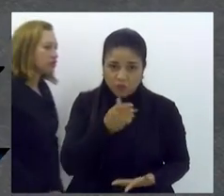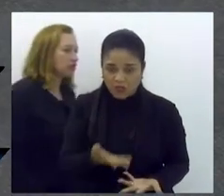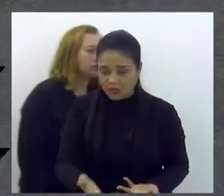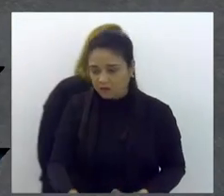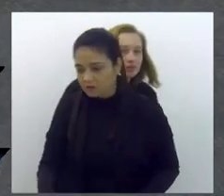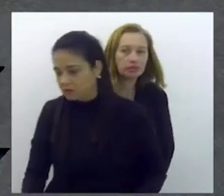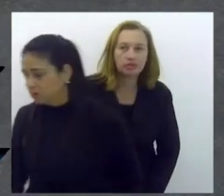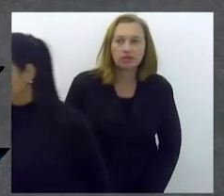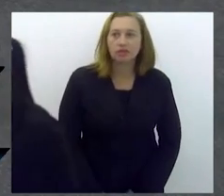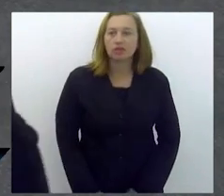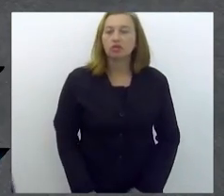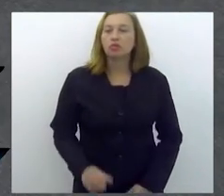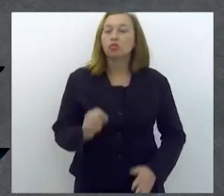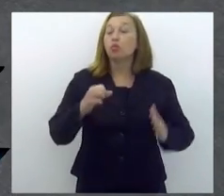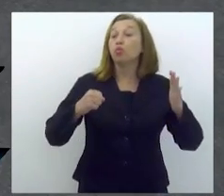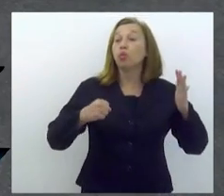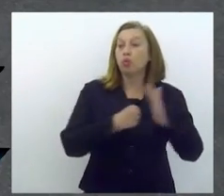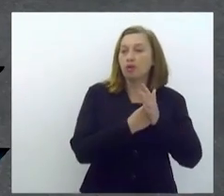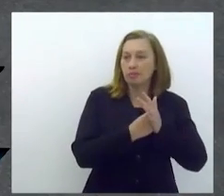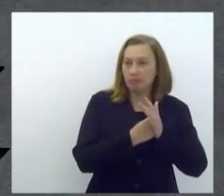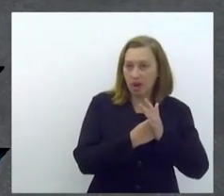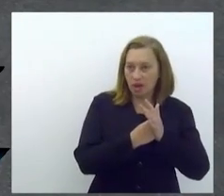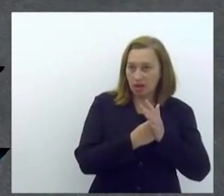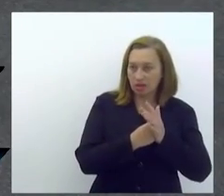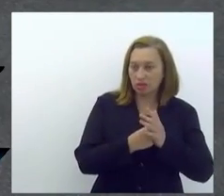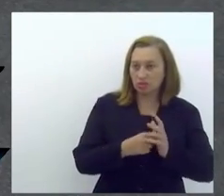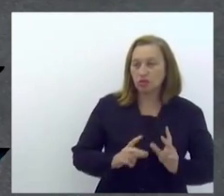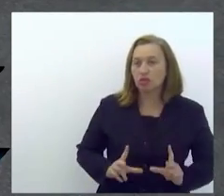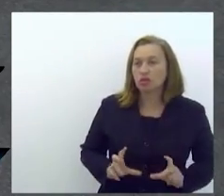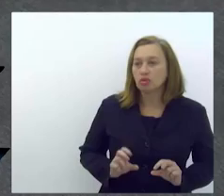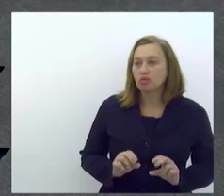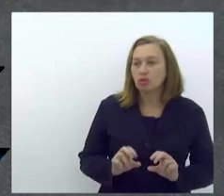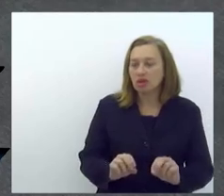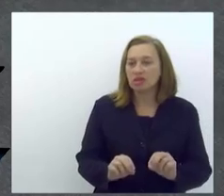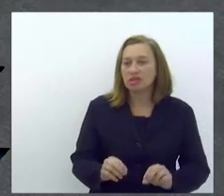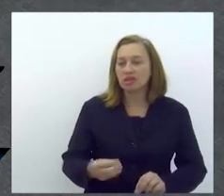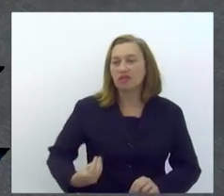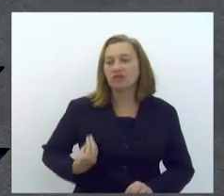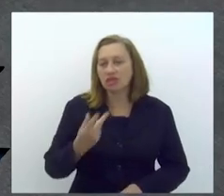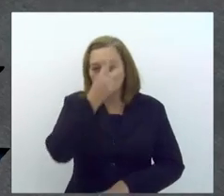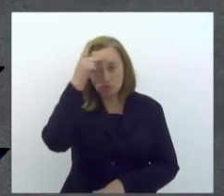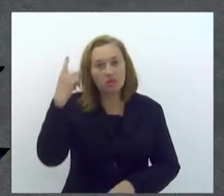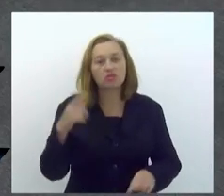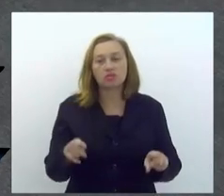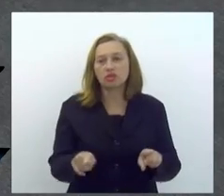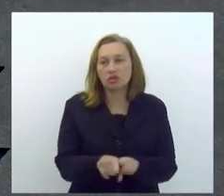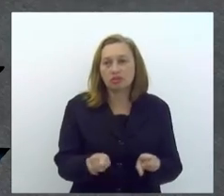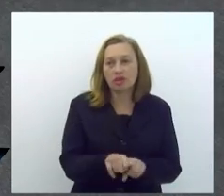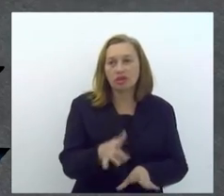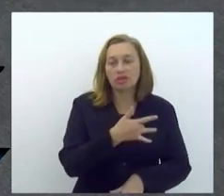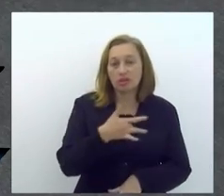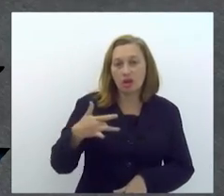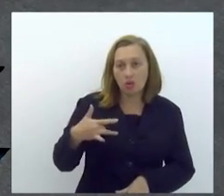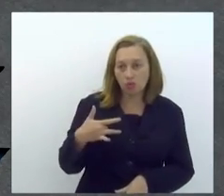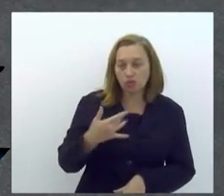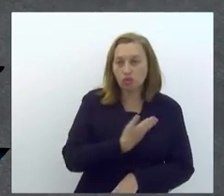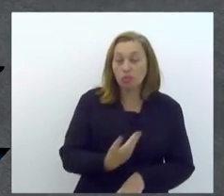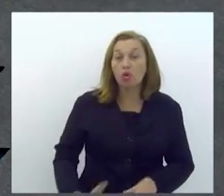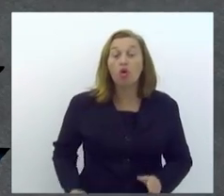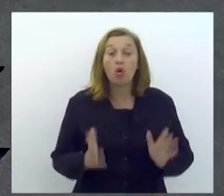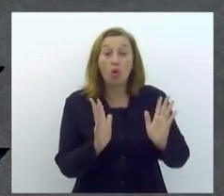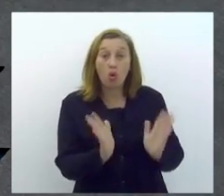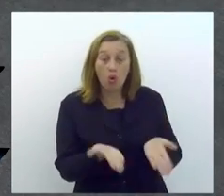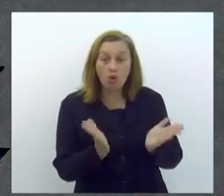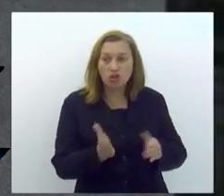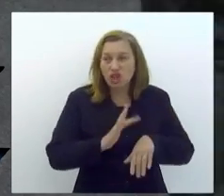o que é o impacto do Câncer na vida das pessoas e na saúde pública hoje o câncer é